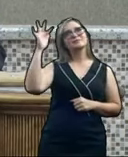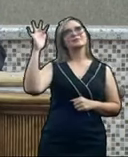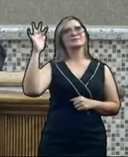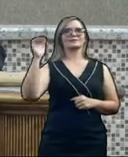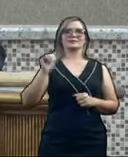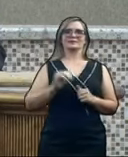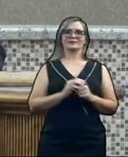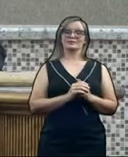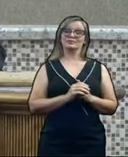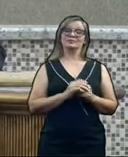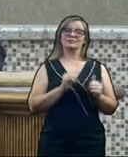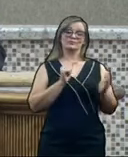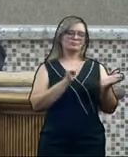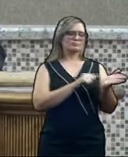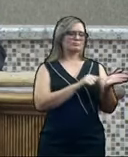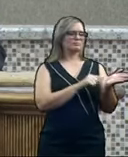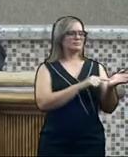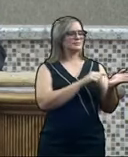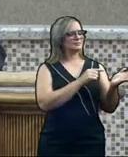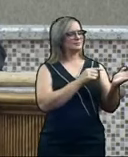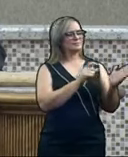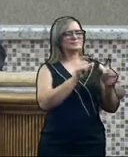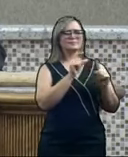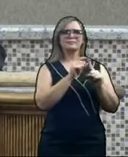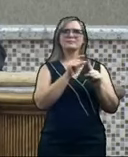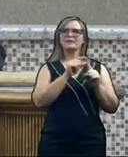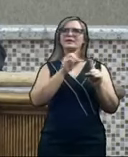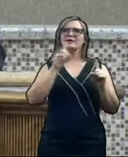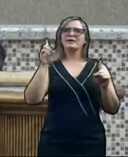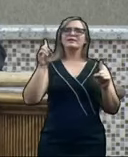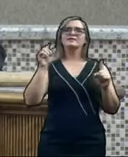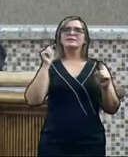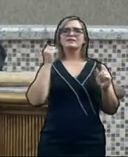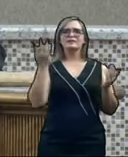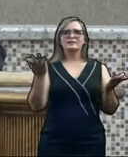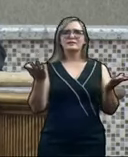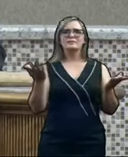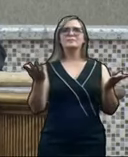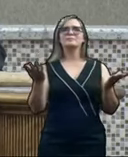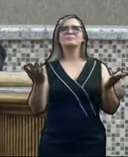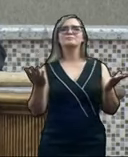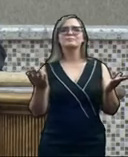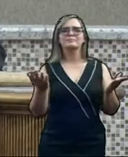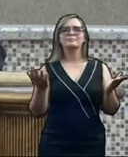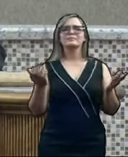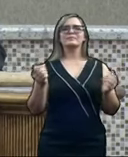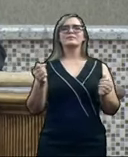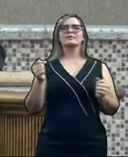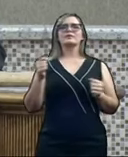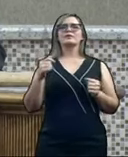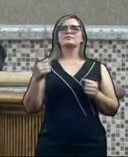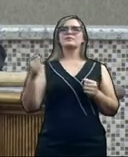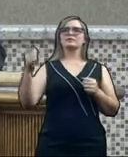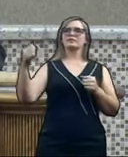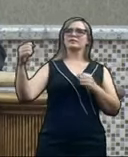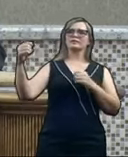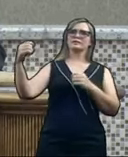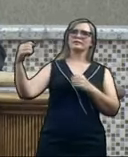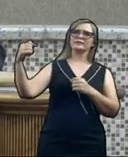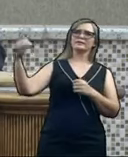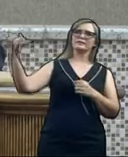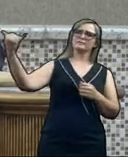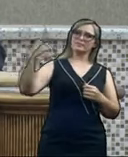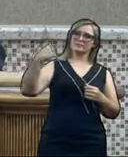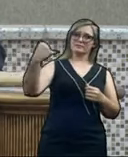fez a escala aqui dos pastores que ministraria esse mês que o meu tá lá na frente demais o lá na